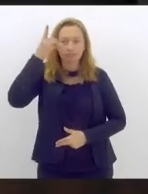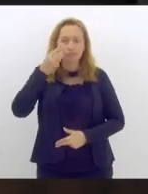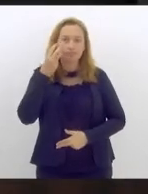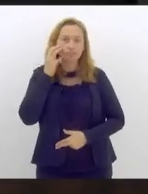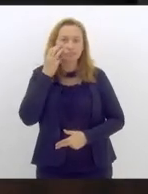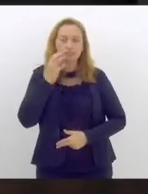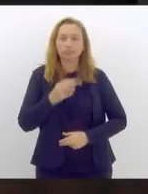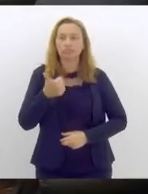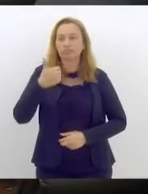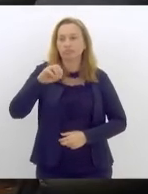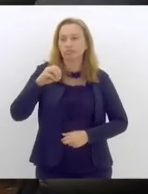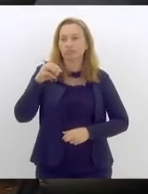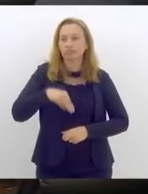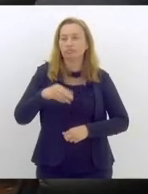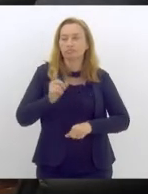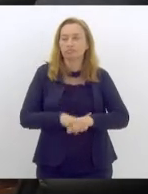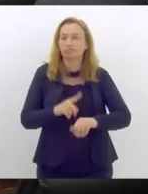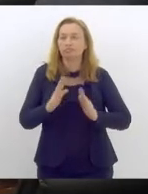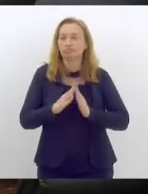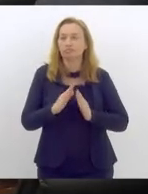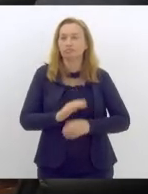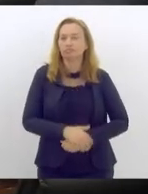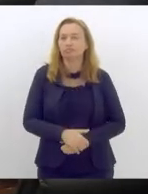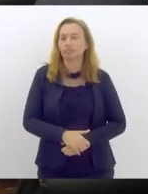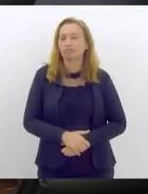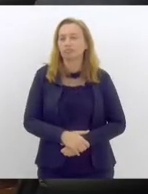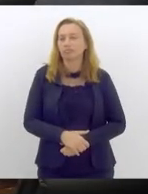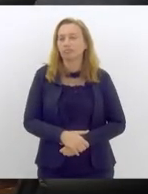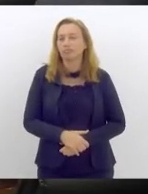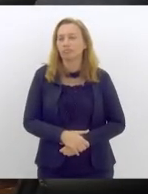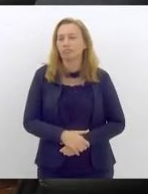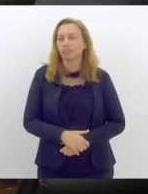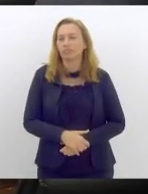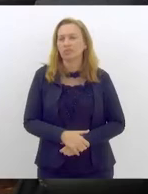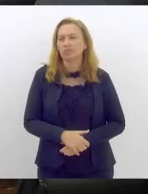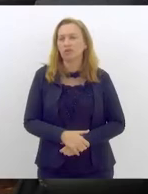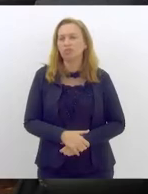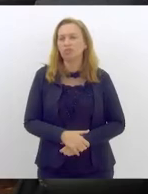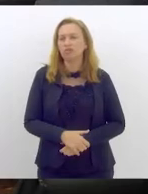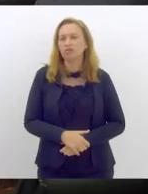Valdete Carneiro você nem se responde 10 minutos no tempo regimental